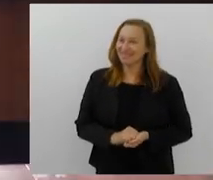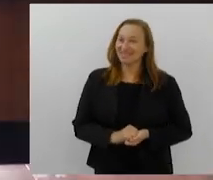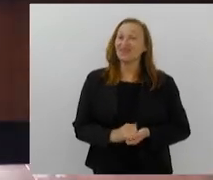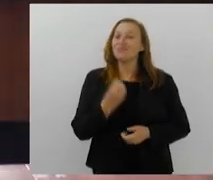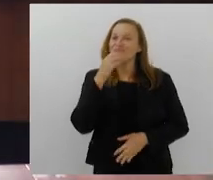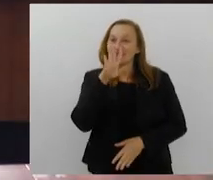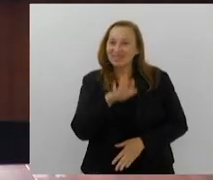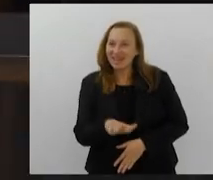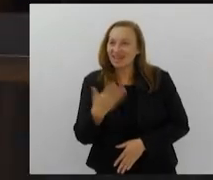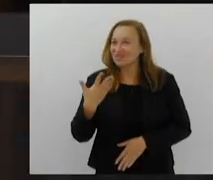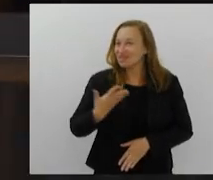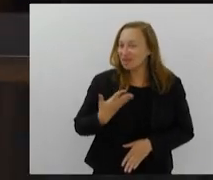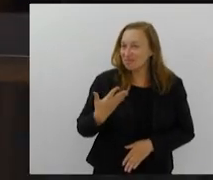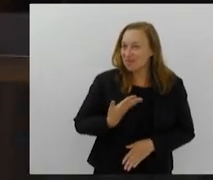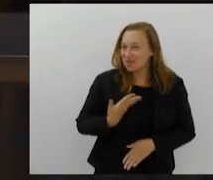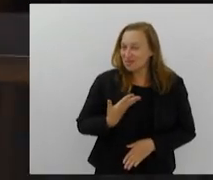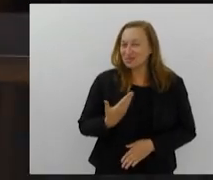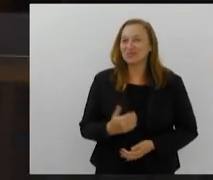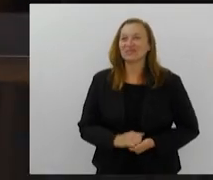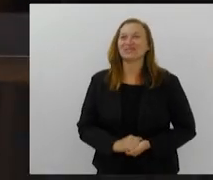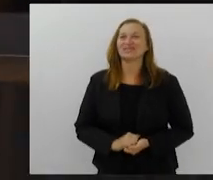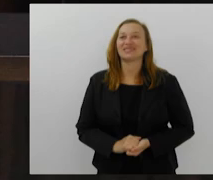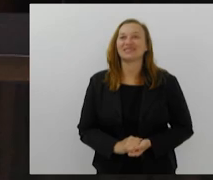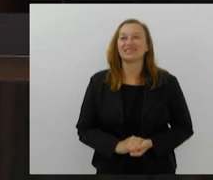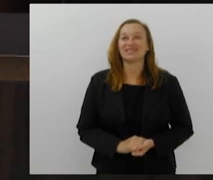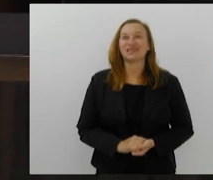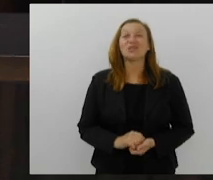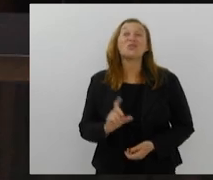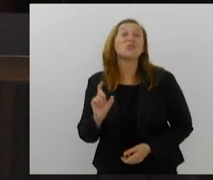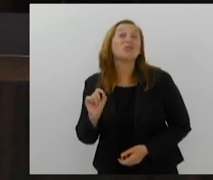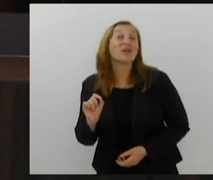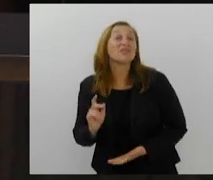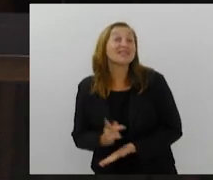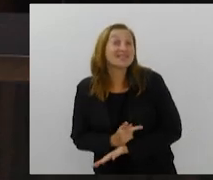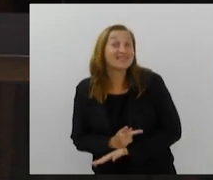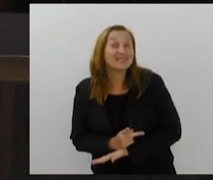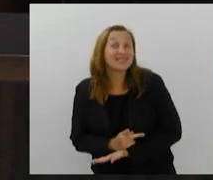Boa tarde aos meus amigos, meus pares. É o que houve, Vinícius?